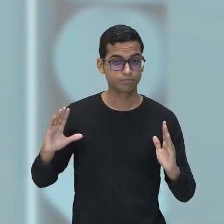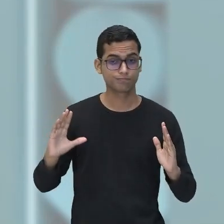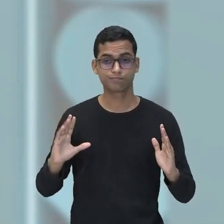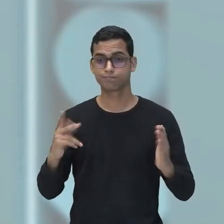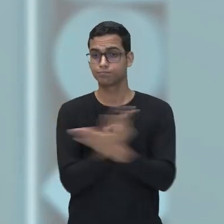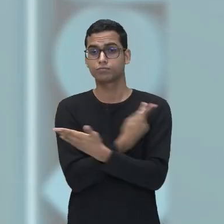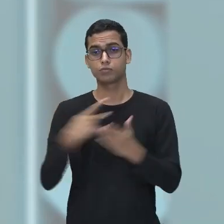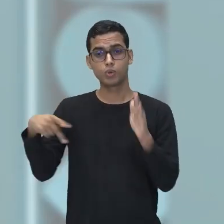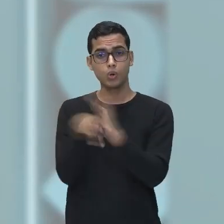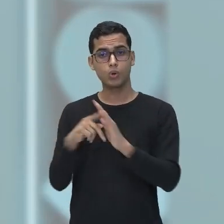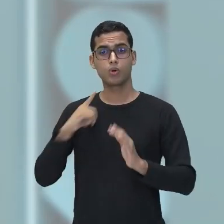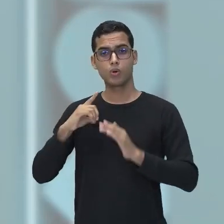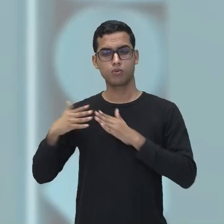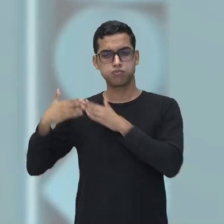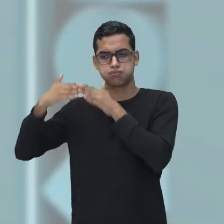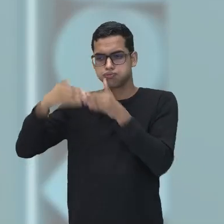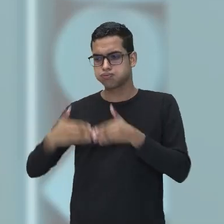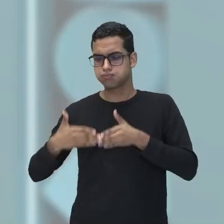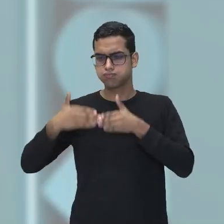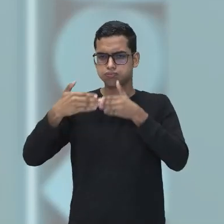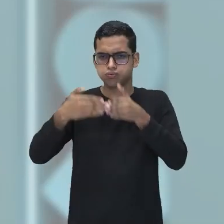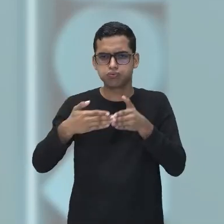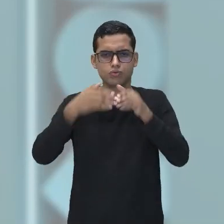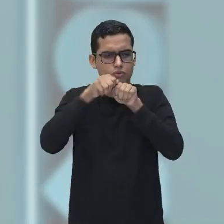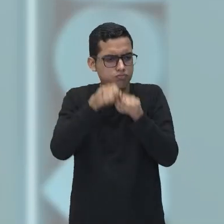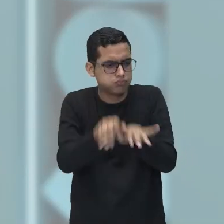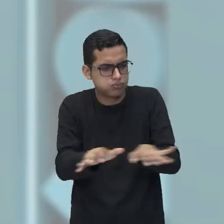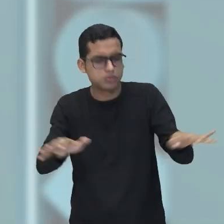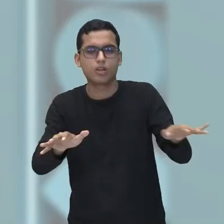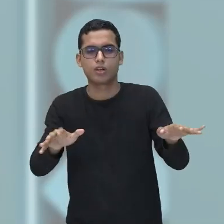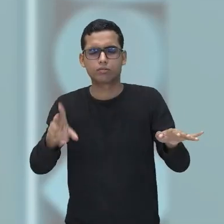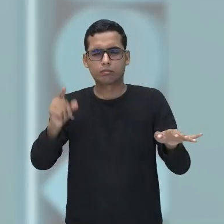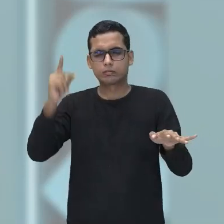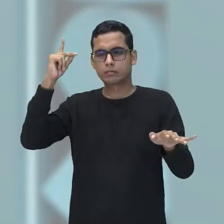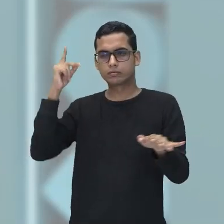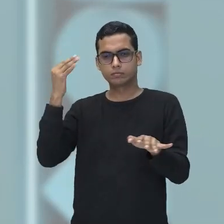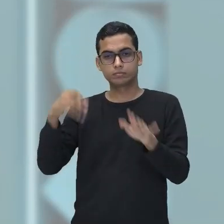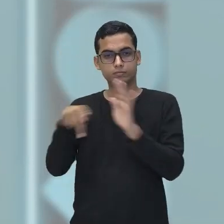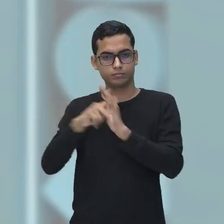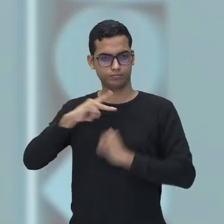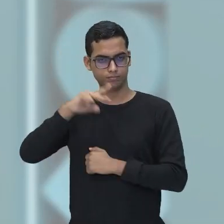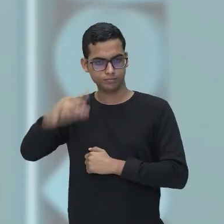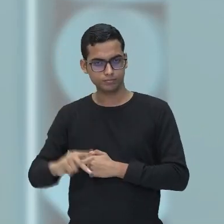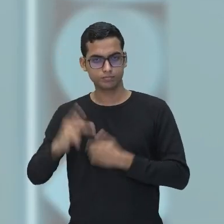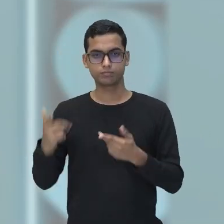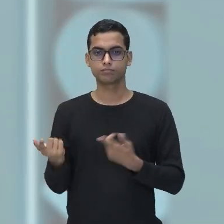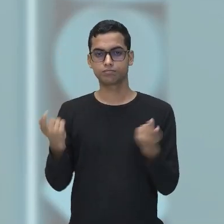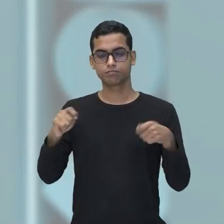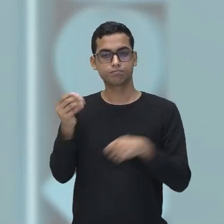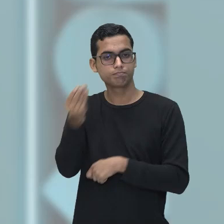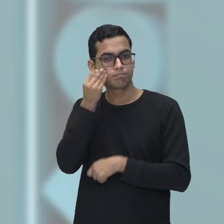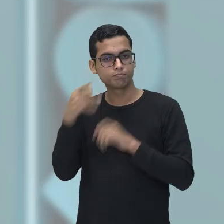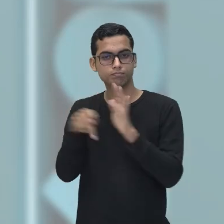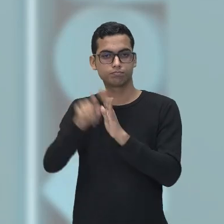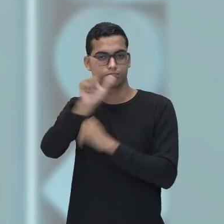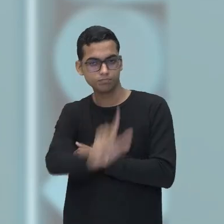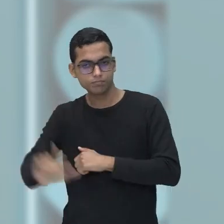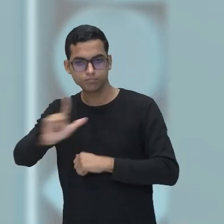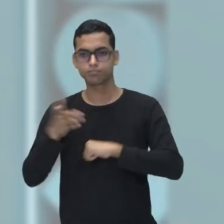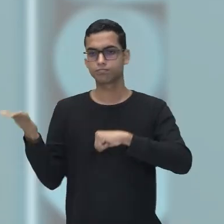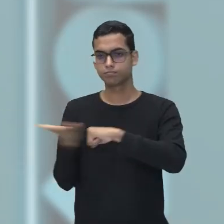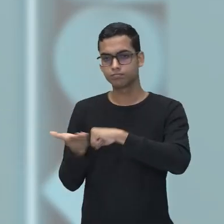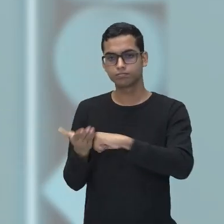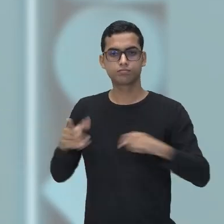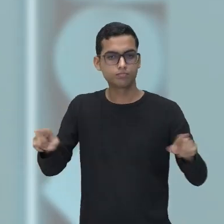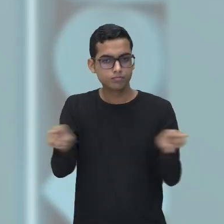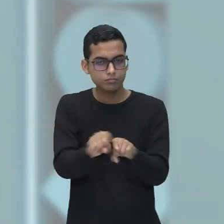nação. Então, são esses elementos que a gente vai poder observar na literatura portuguesa da contemporaneidade, sem,